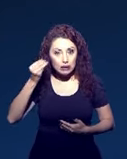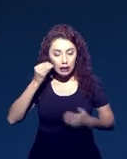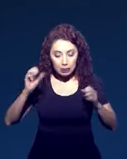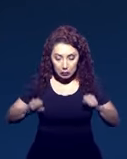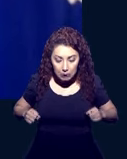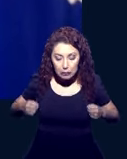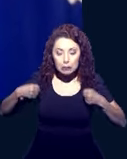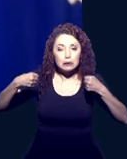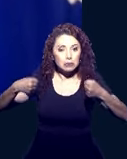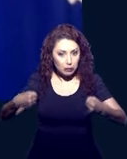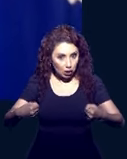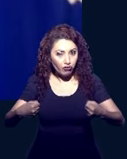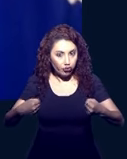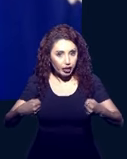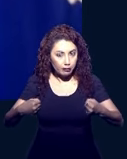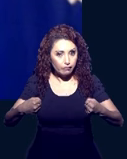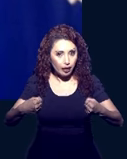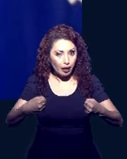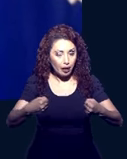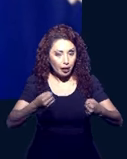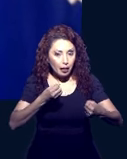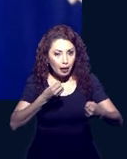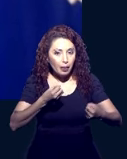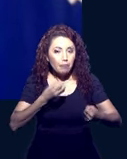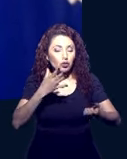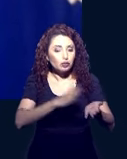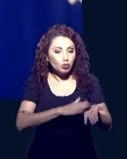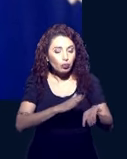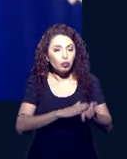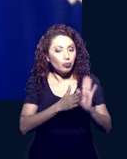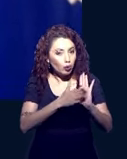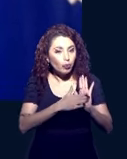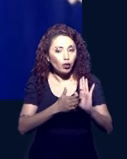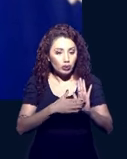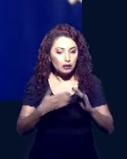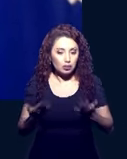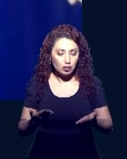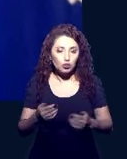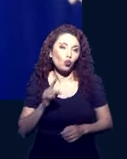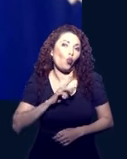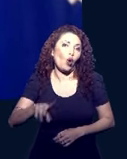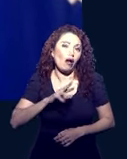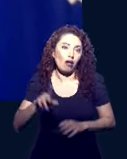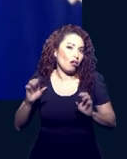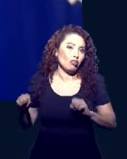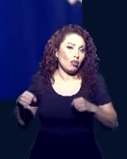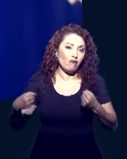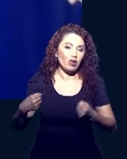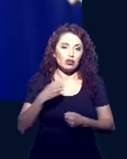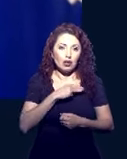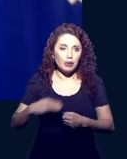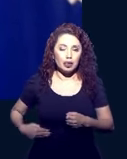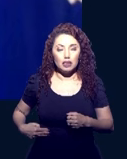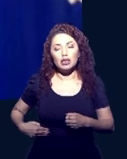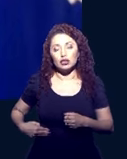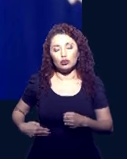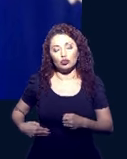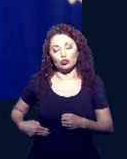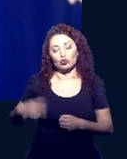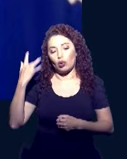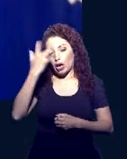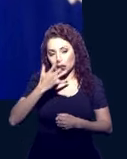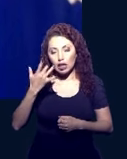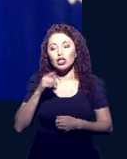específico não foi uma defesa propriamente do Ministro Fernando Haddad embora ele mereça todo o nosso apoio e a nossa confiança